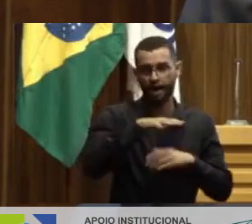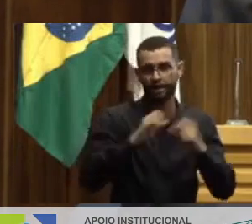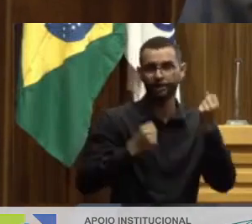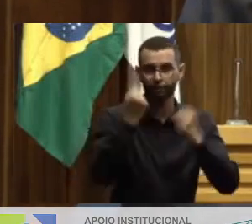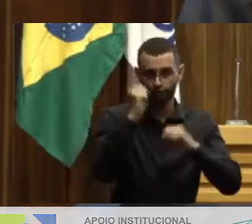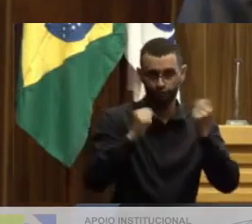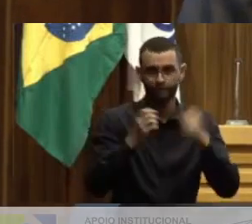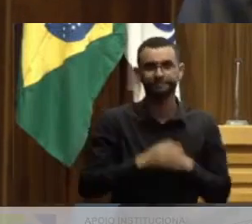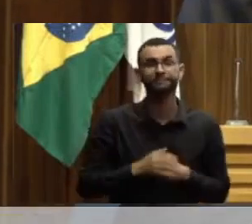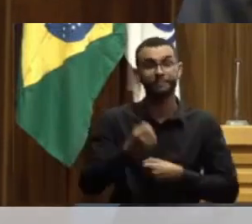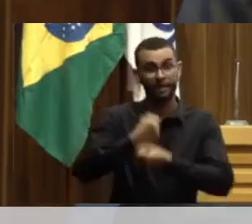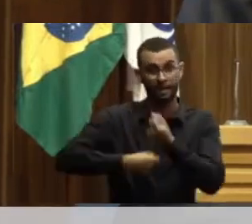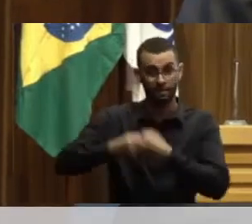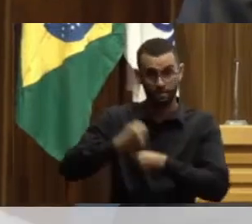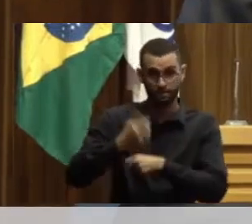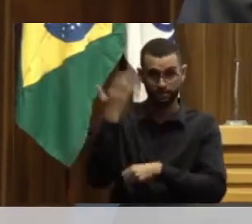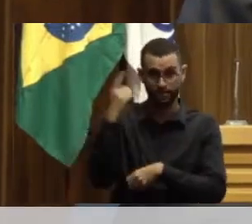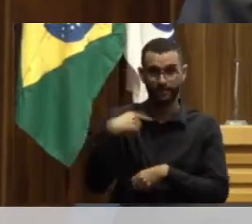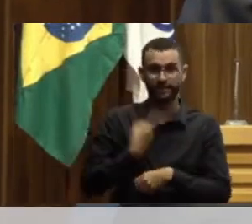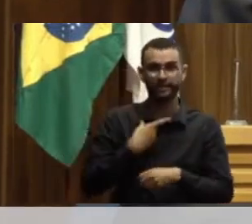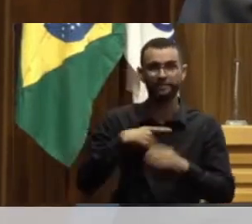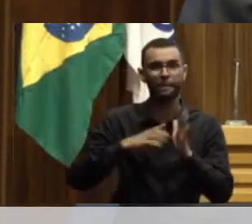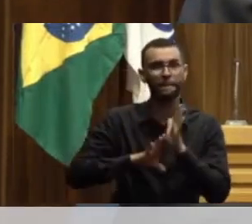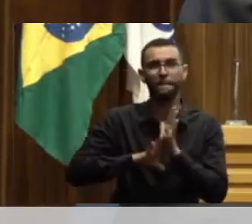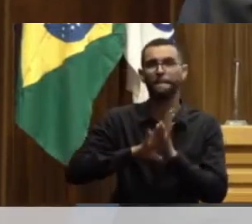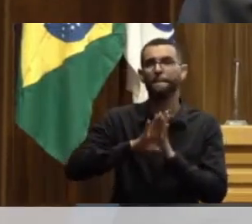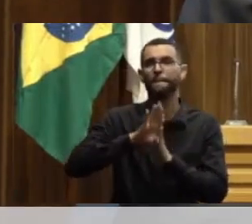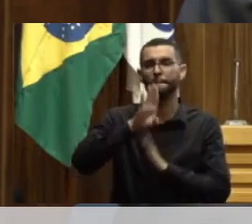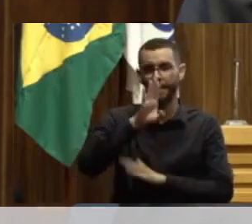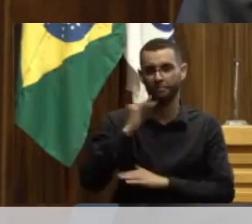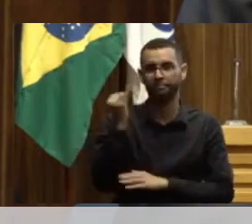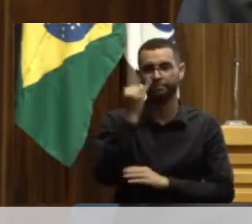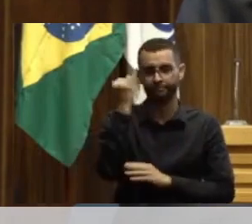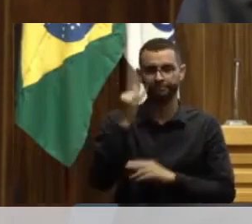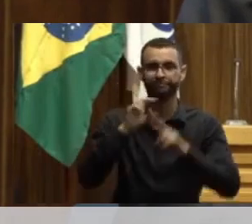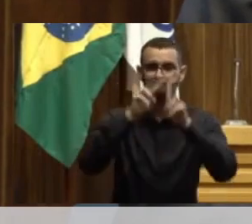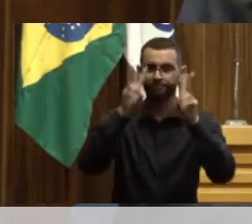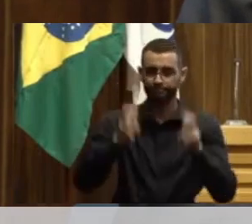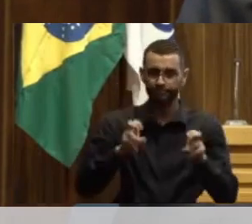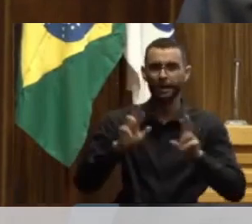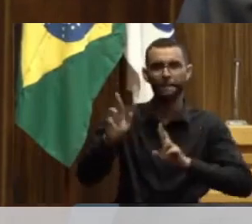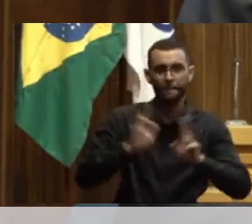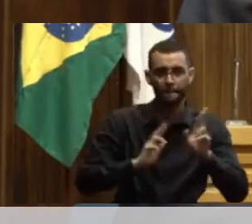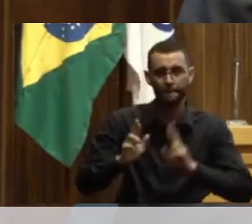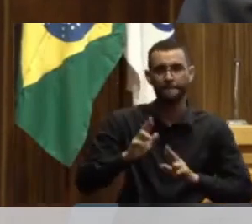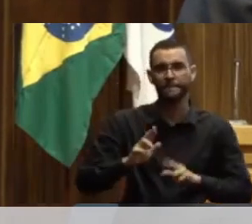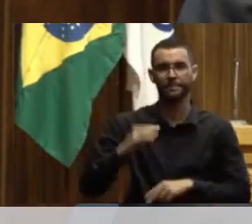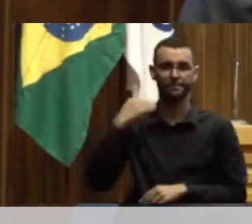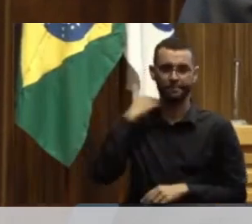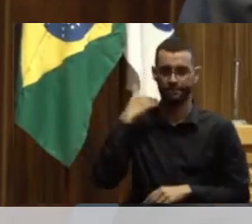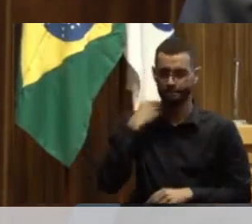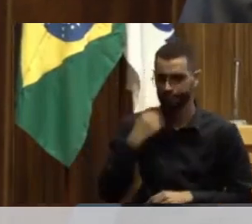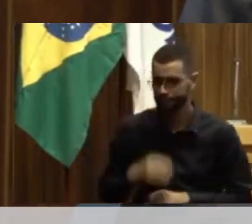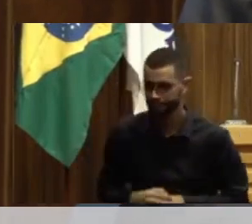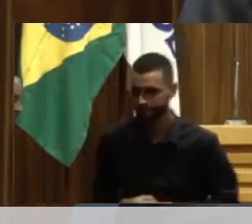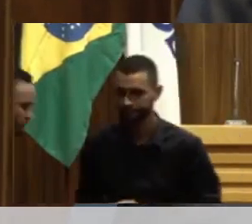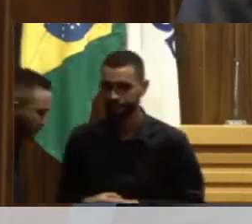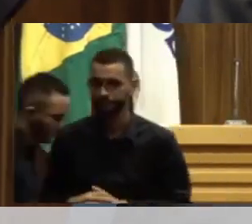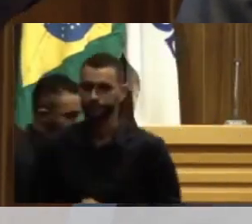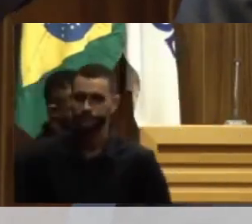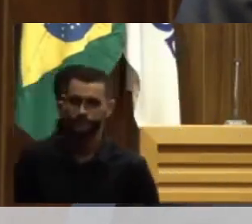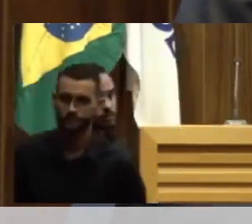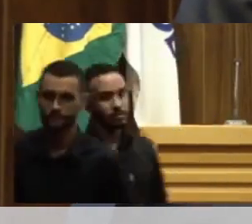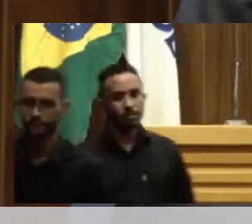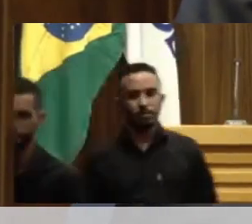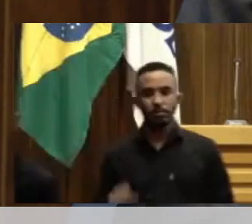tivemos um crescimento importante dos resultados do banco, né? Nós aumentamos em 88% as consultas,